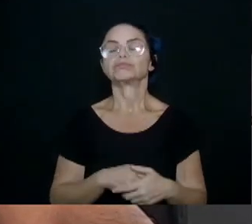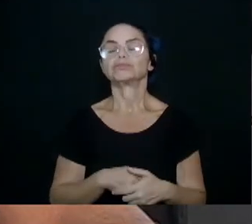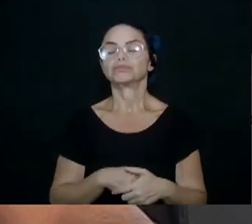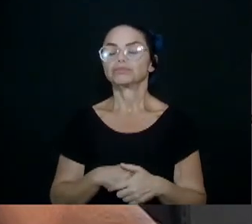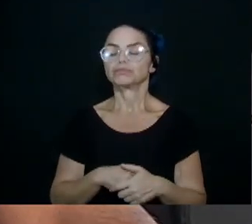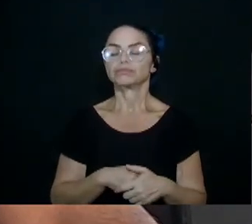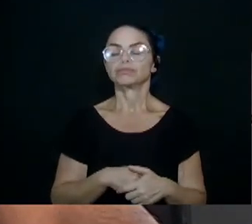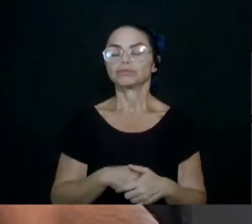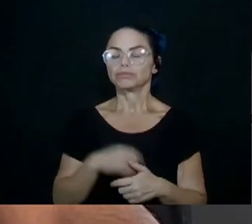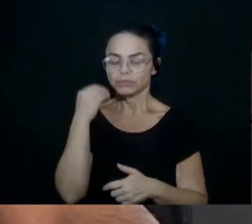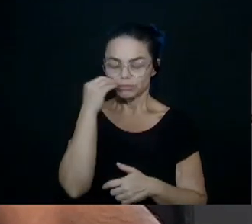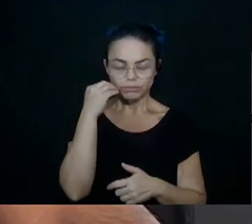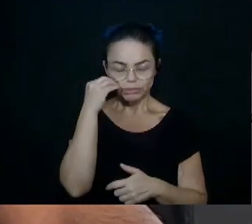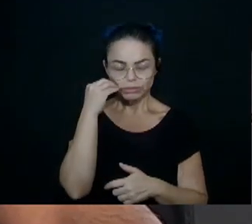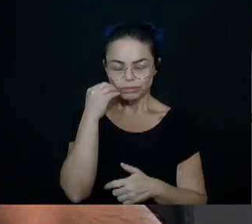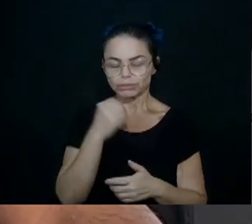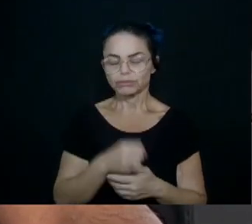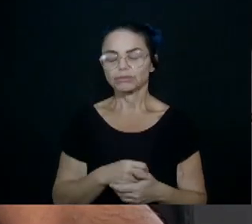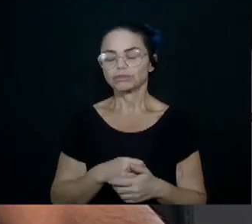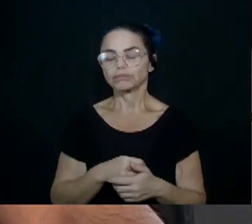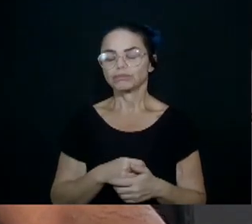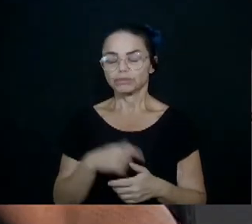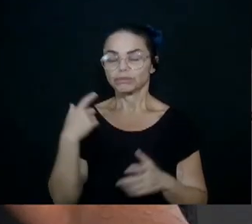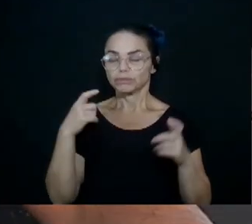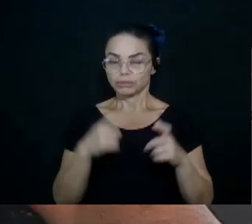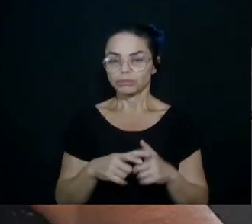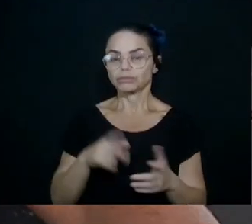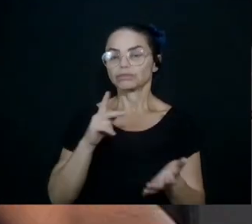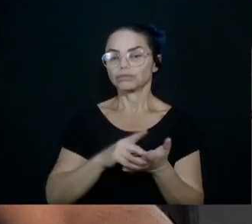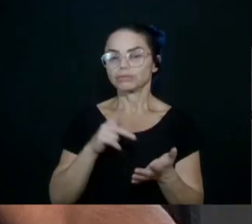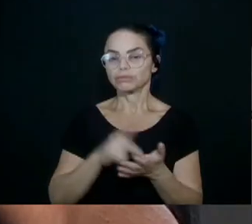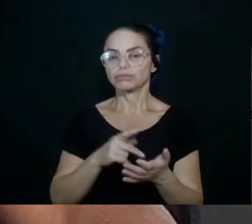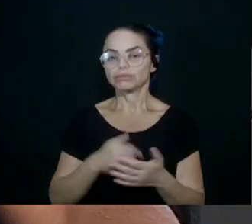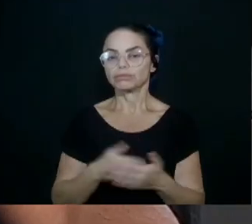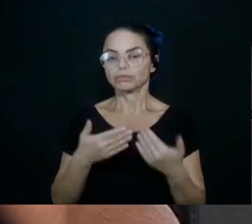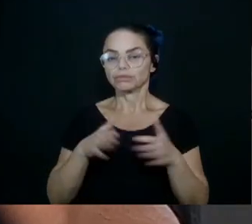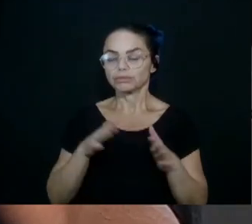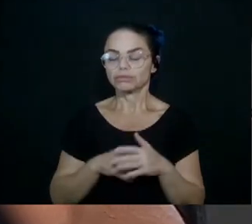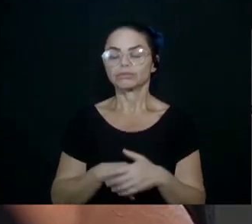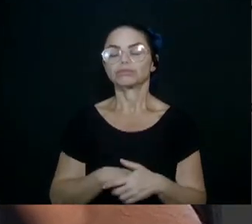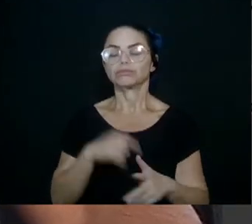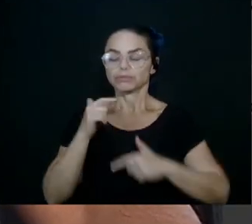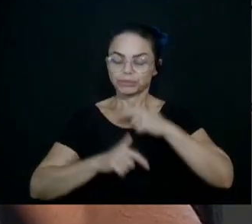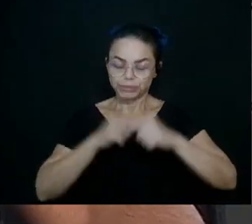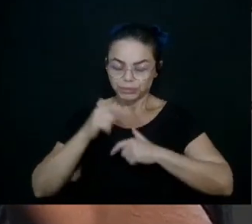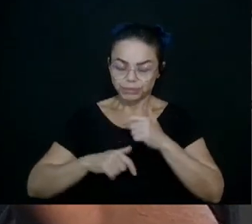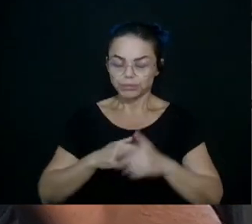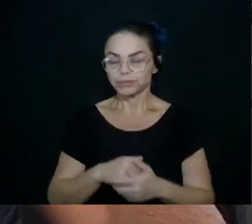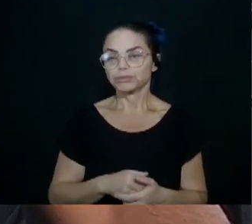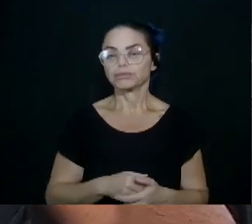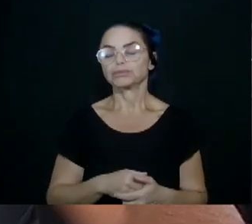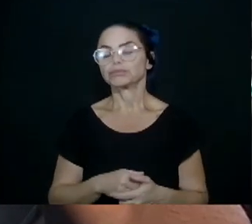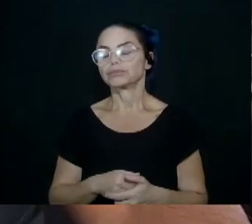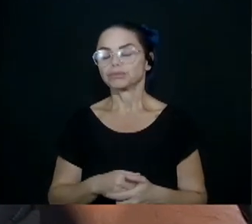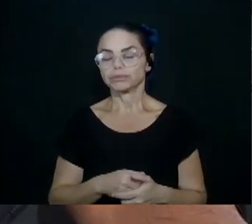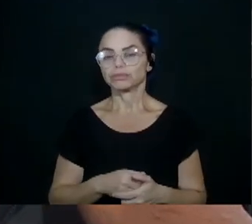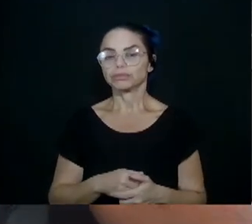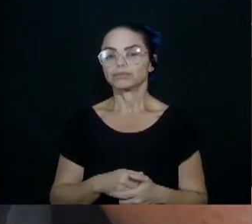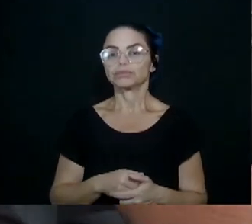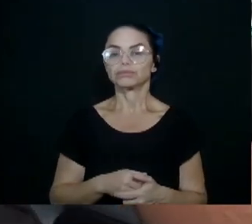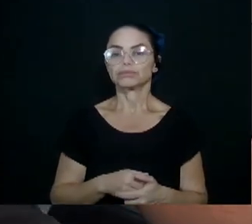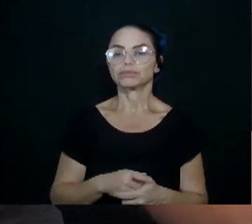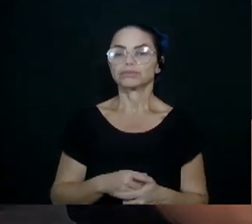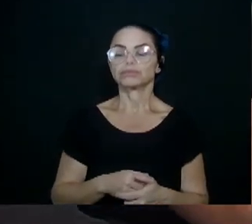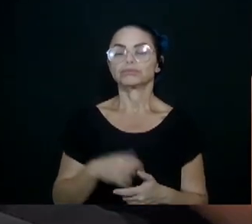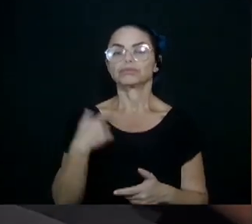experiência na área antes de realmente abrir o meu próprio negócio. Mas quando você